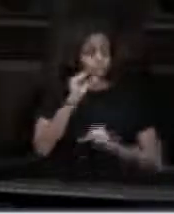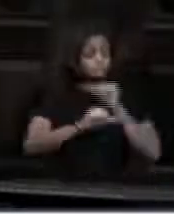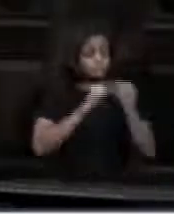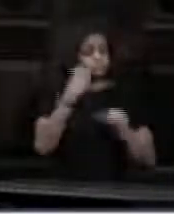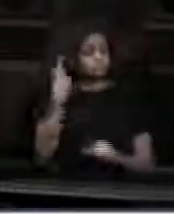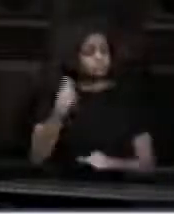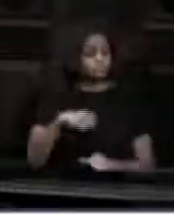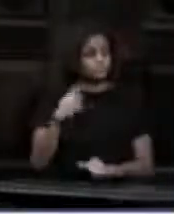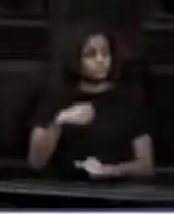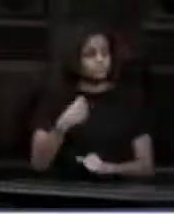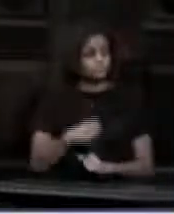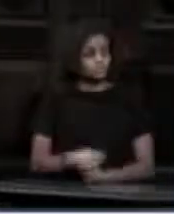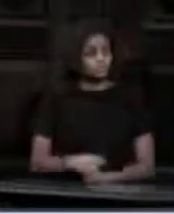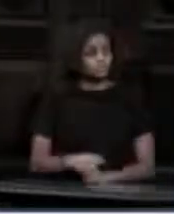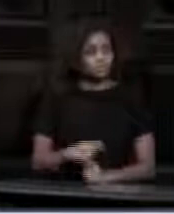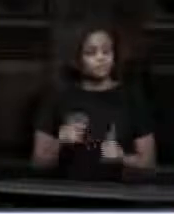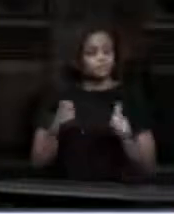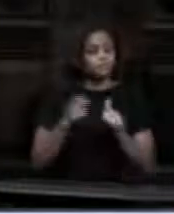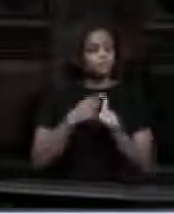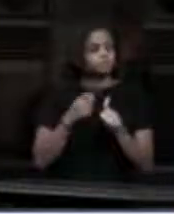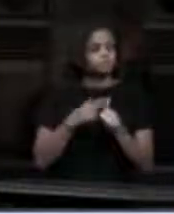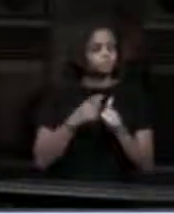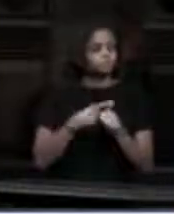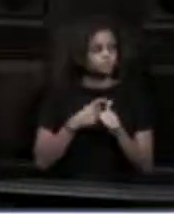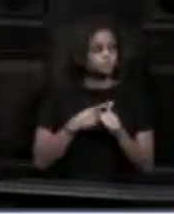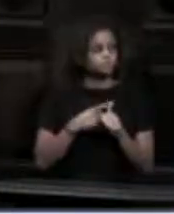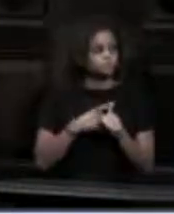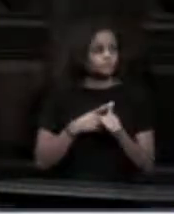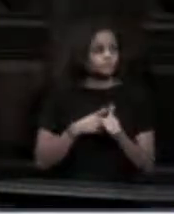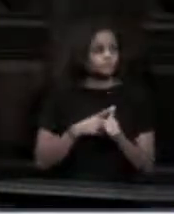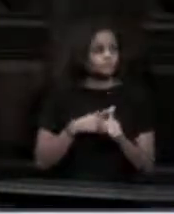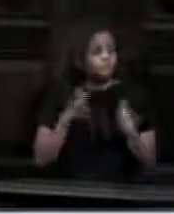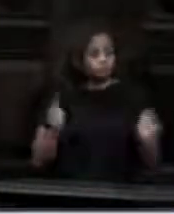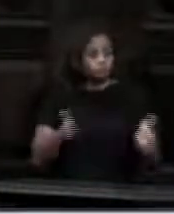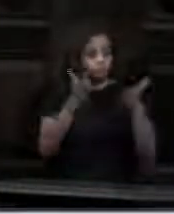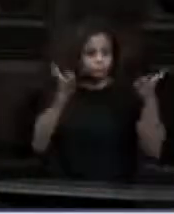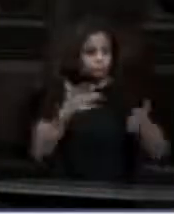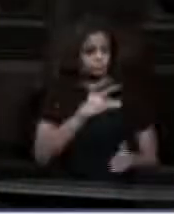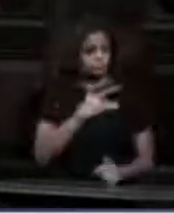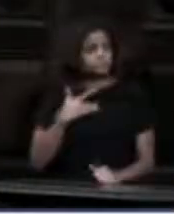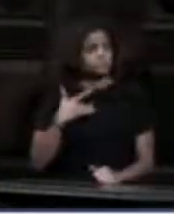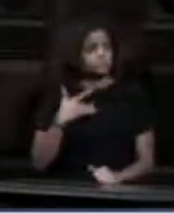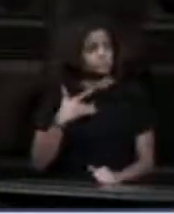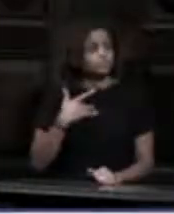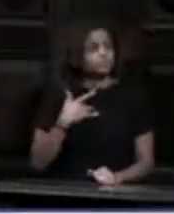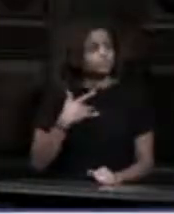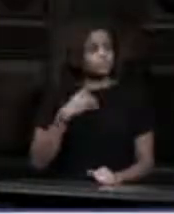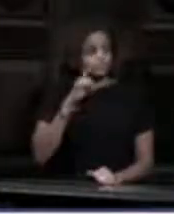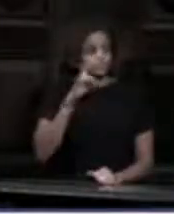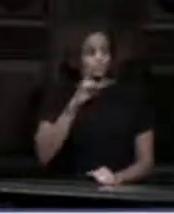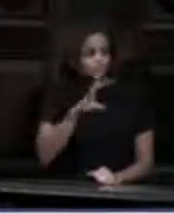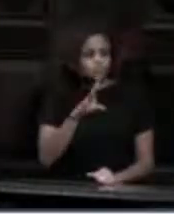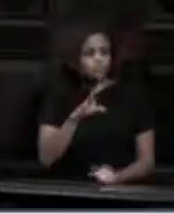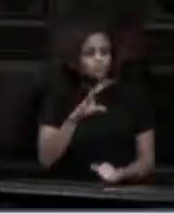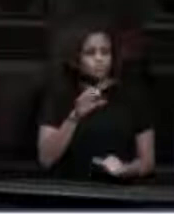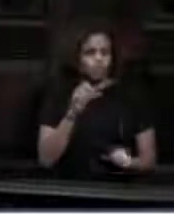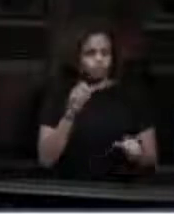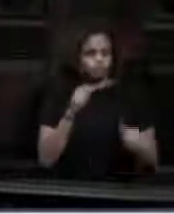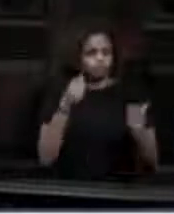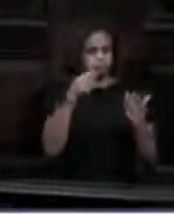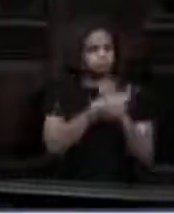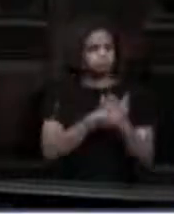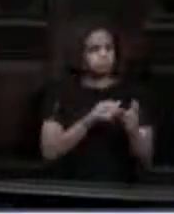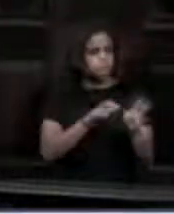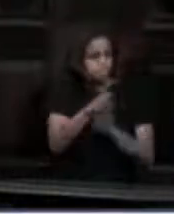necessárias. Primeiro, a promoção à saúde não se faz através da coerção, se